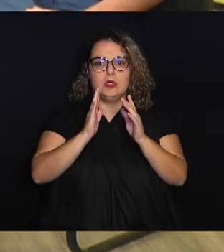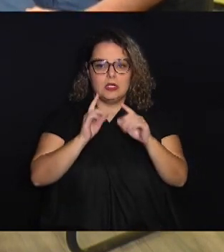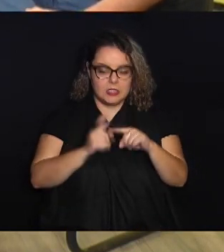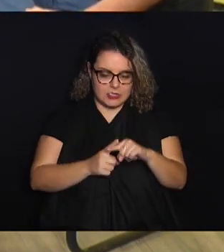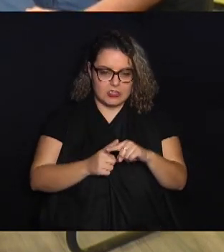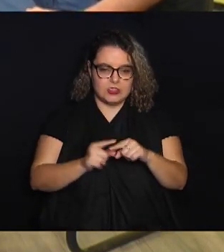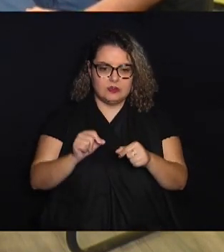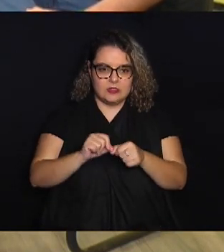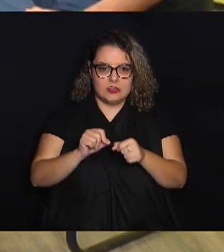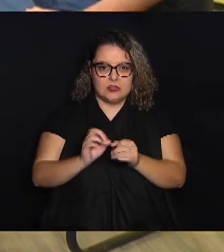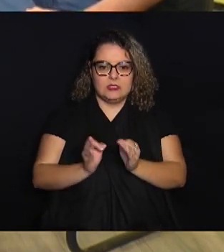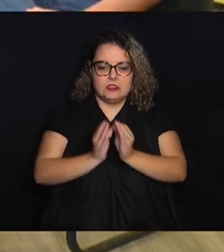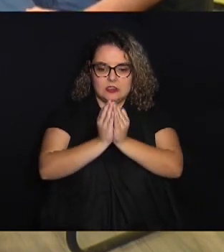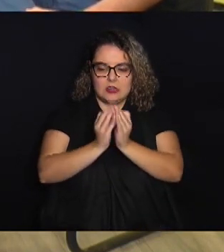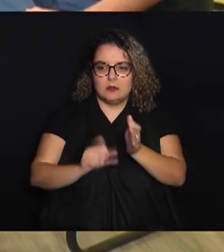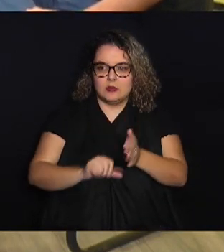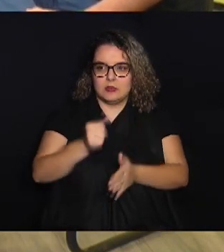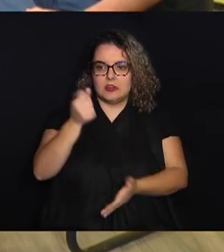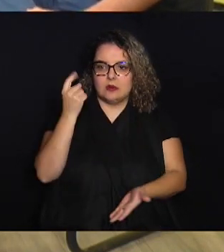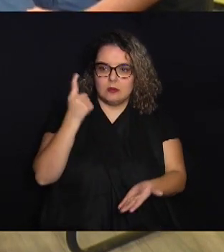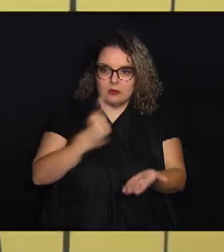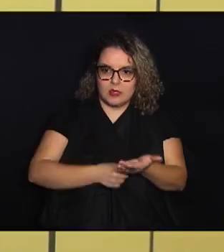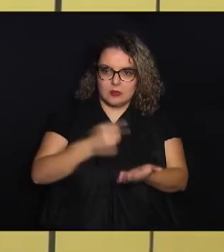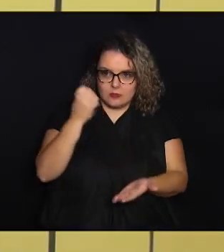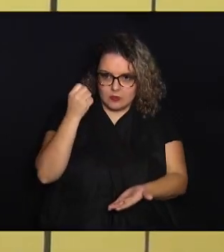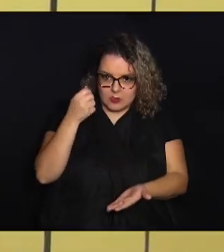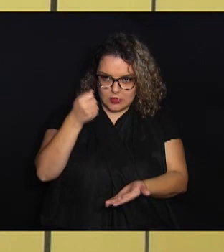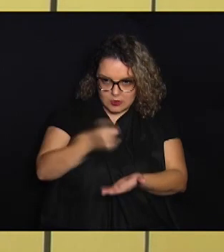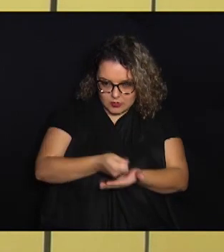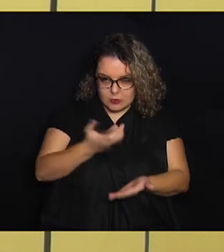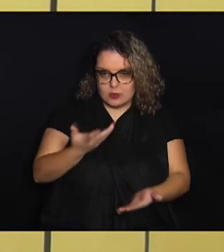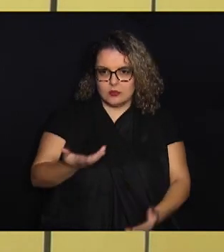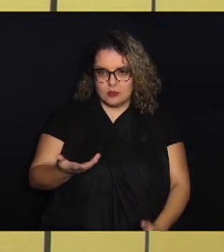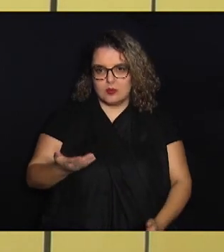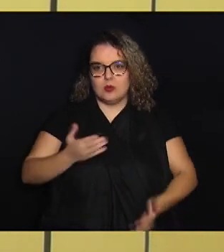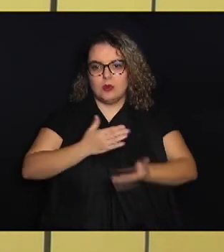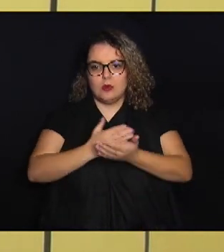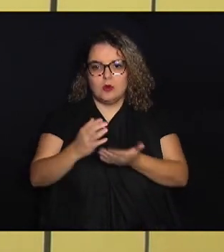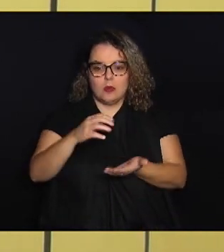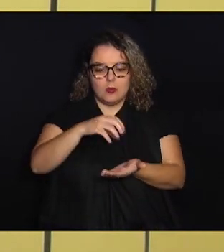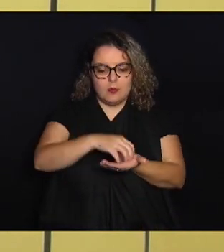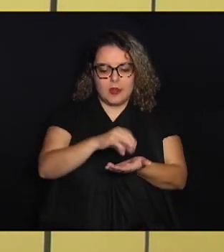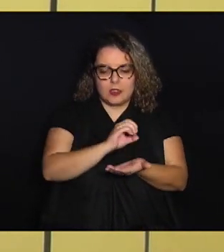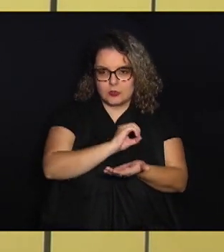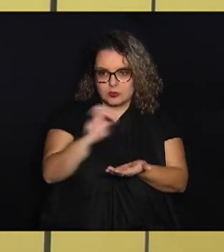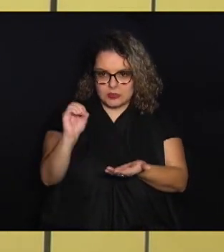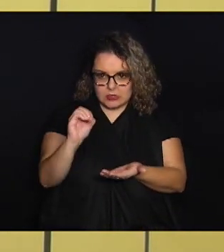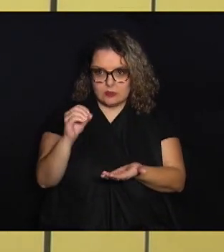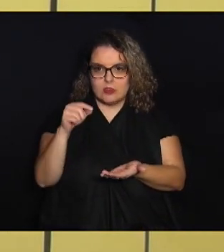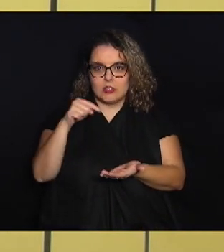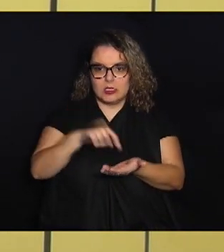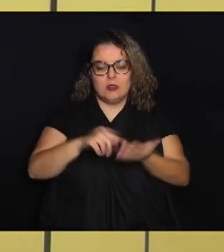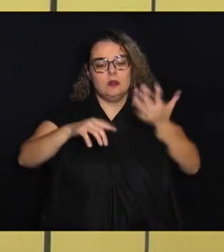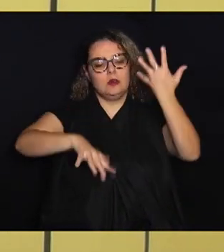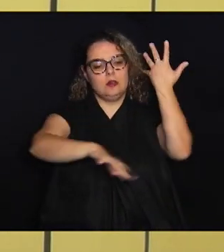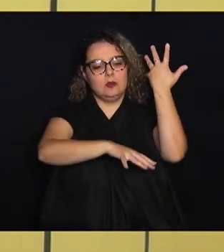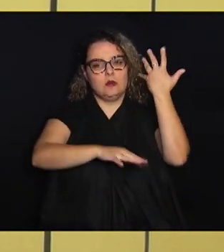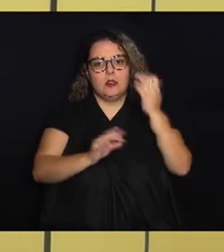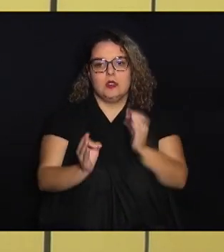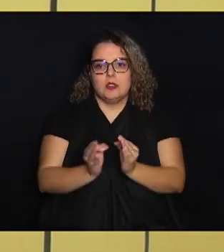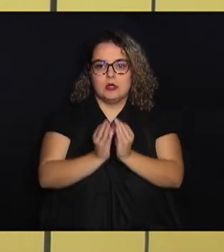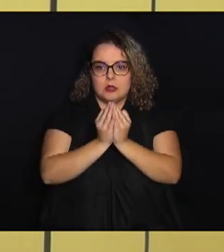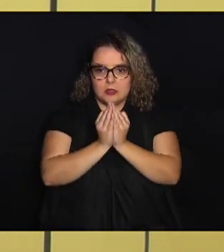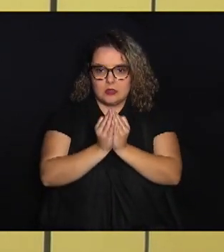tem um marco fundamental da cidade, o início da cidade, ou a gente chama de Marco Zero, a partir dessa praça onde foi rezada a missa